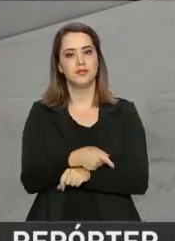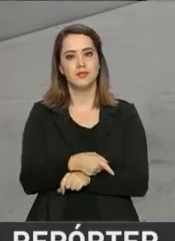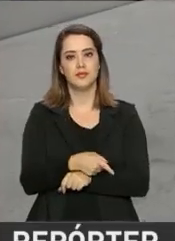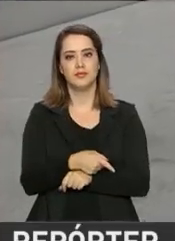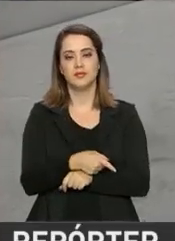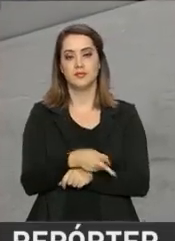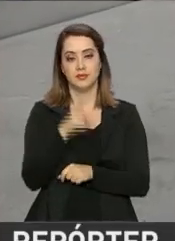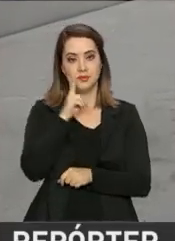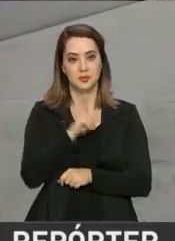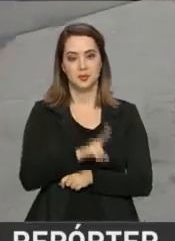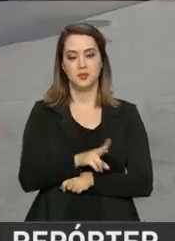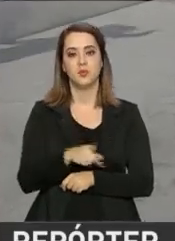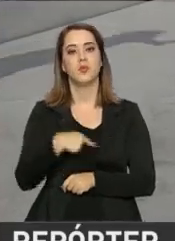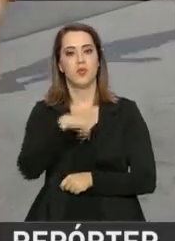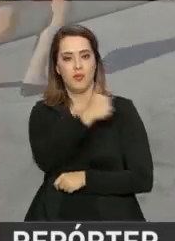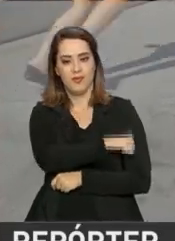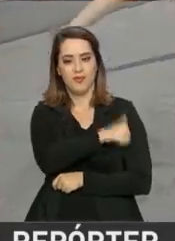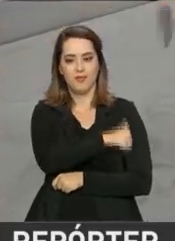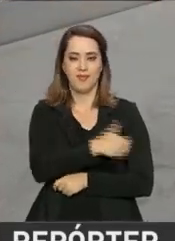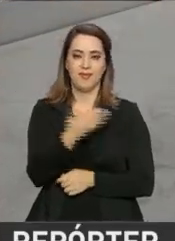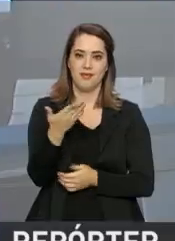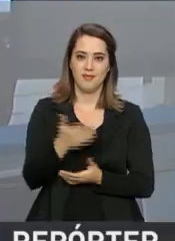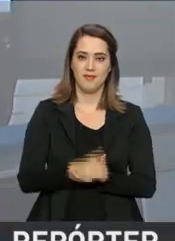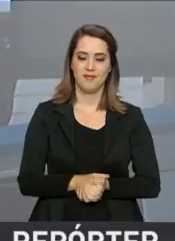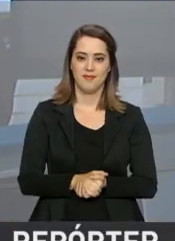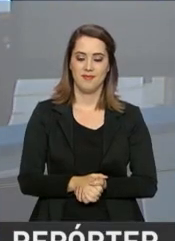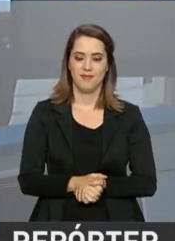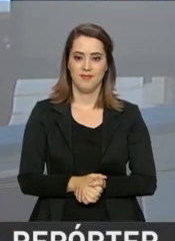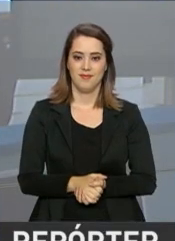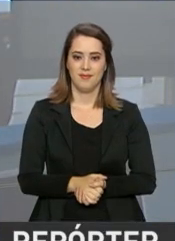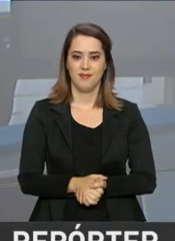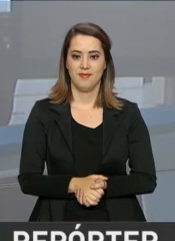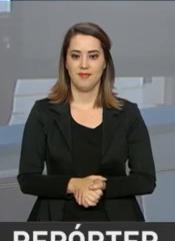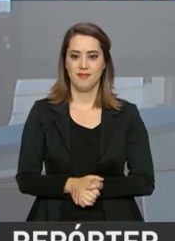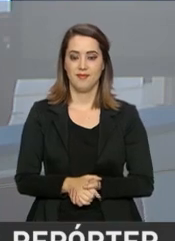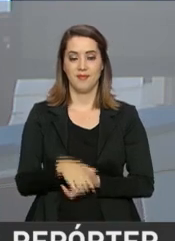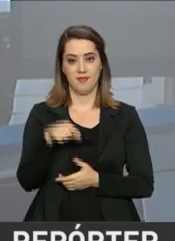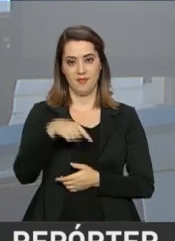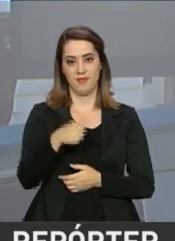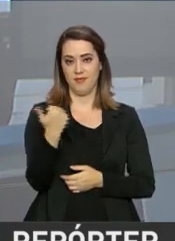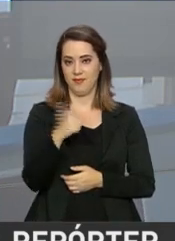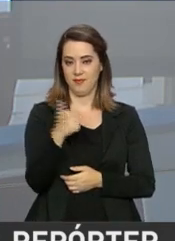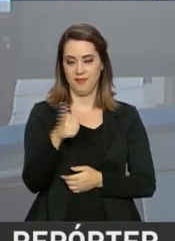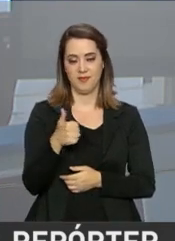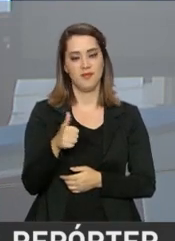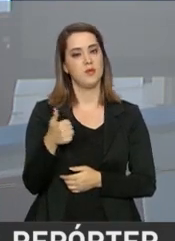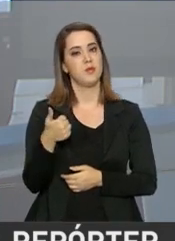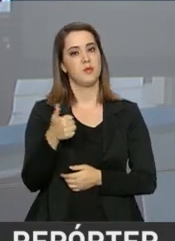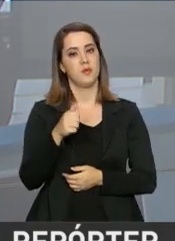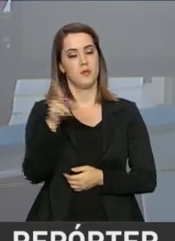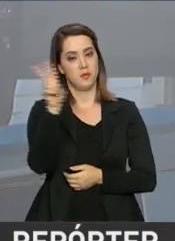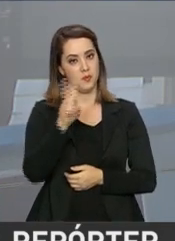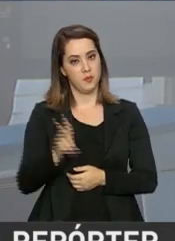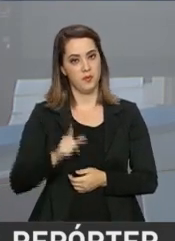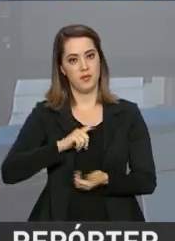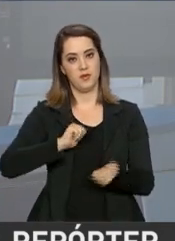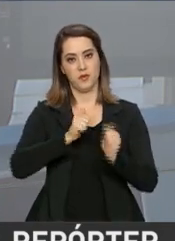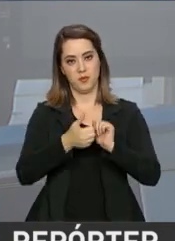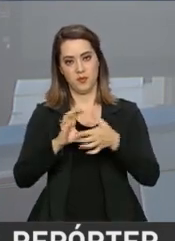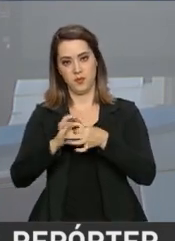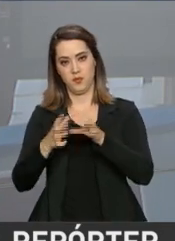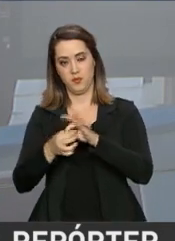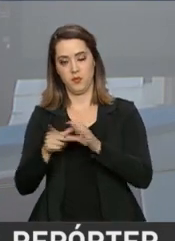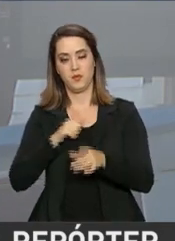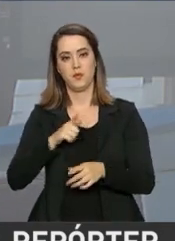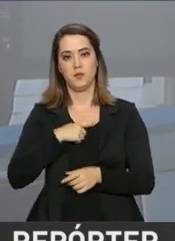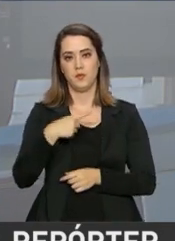do Rio de Janeiro Taíssa dias e essa será a primeira edição dos Jogos Olímpicos e paralímpicos a contar com